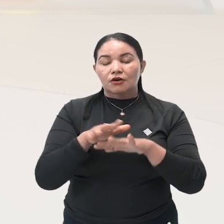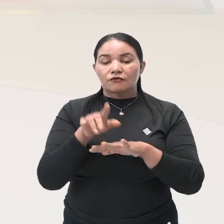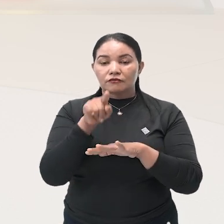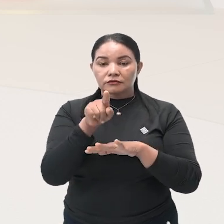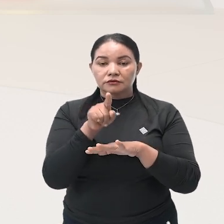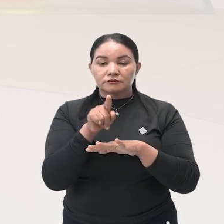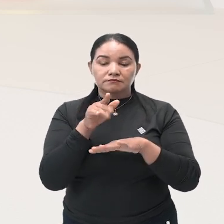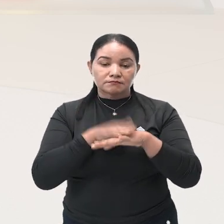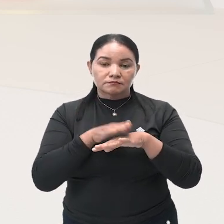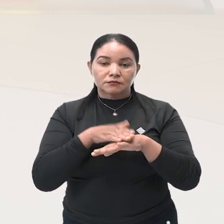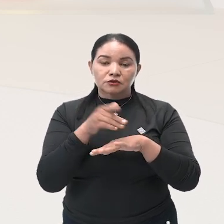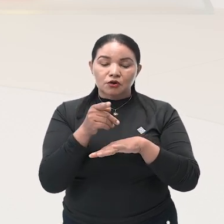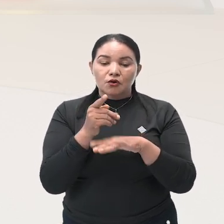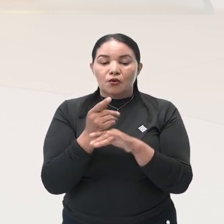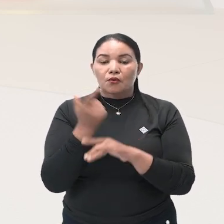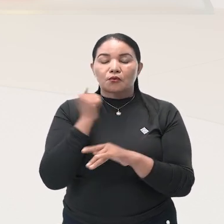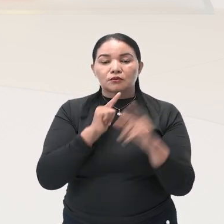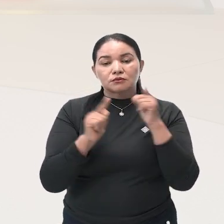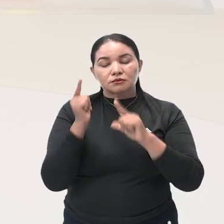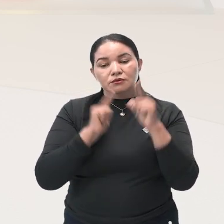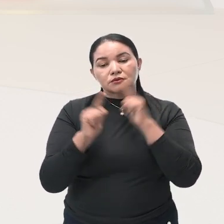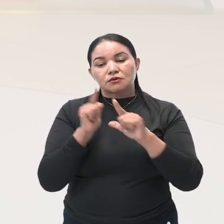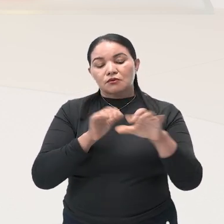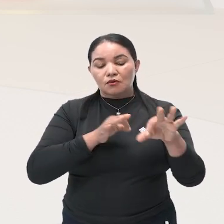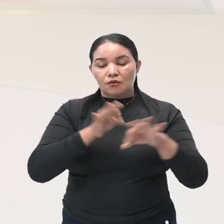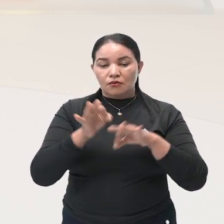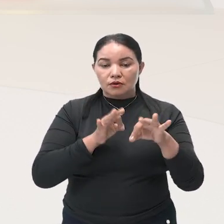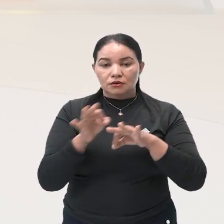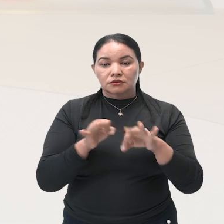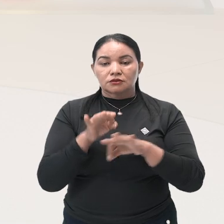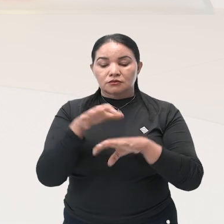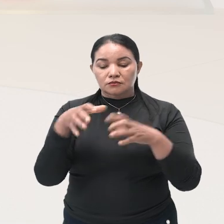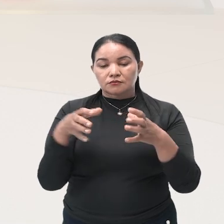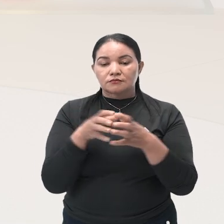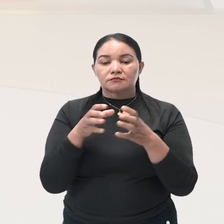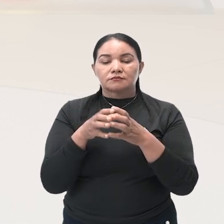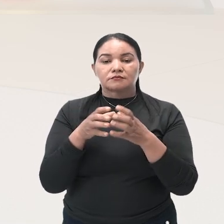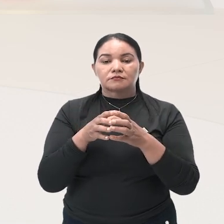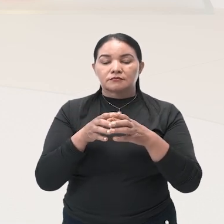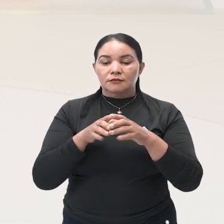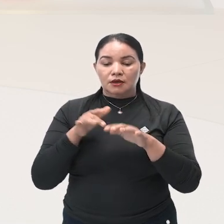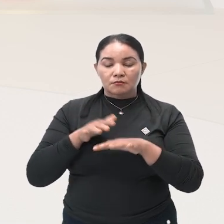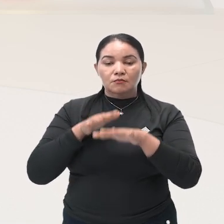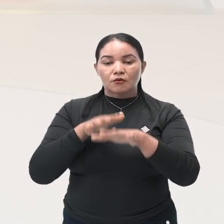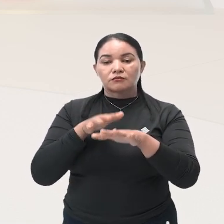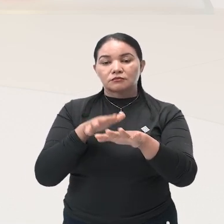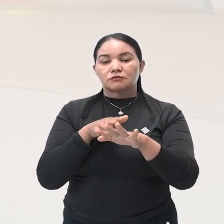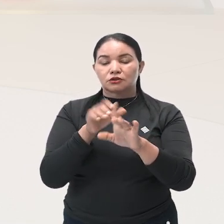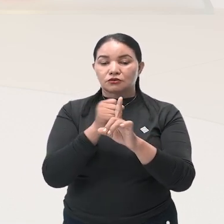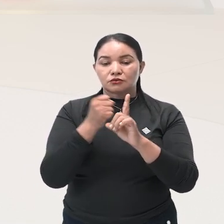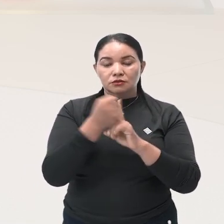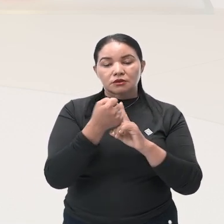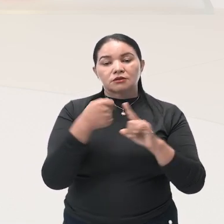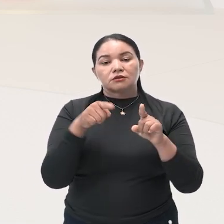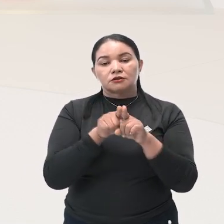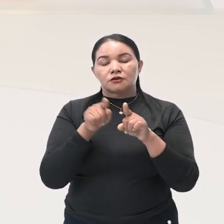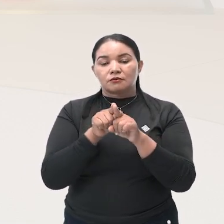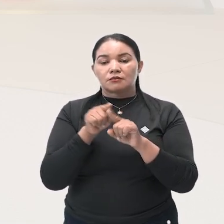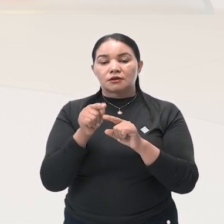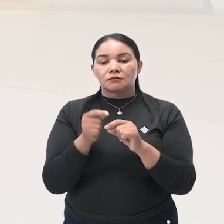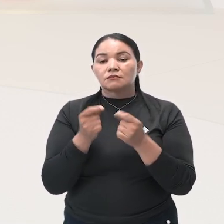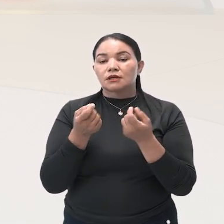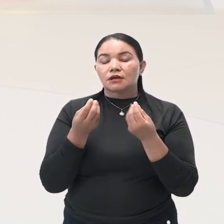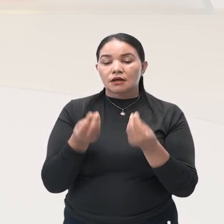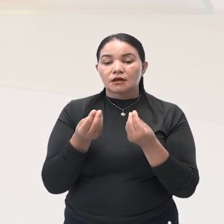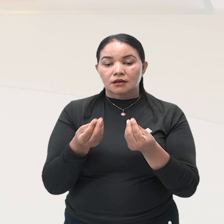vocês consigam ali se organizar, consigam realizar movimentos sociais que busquem ali